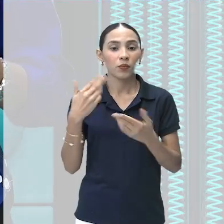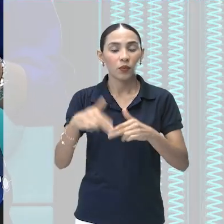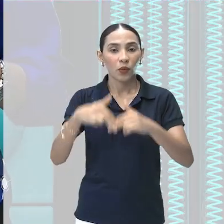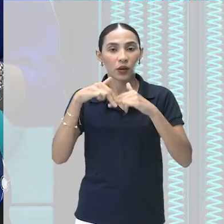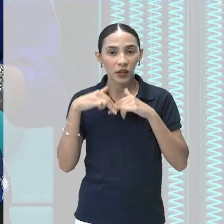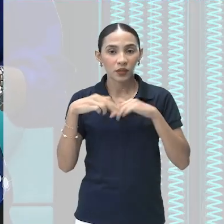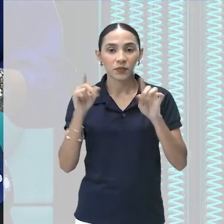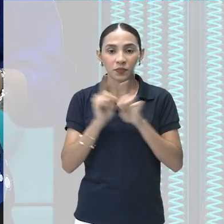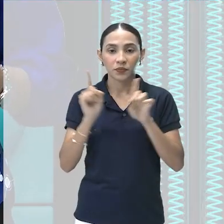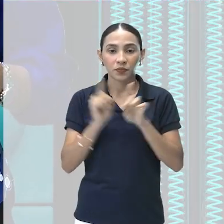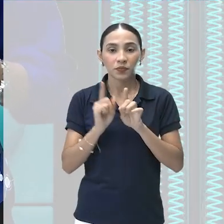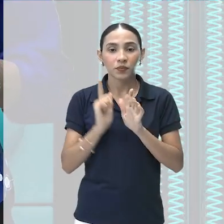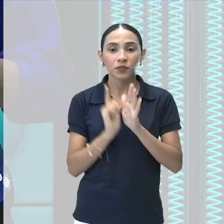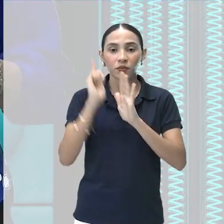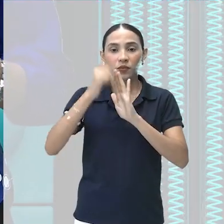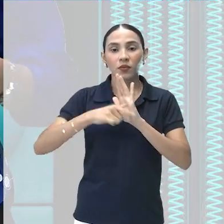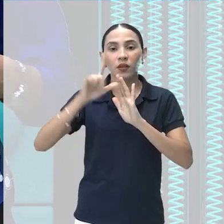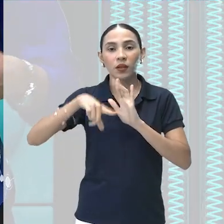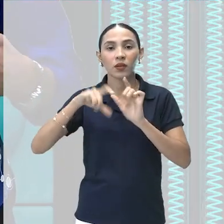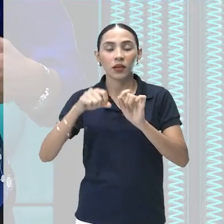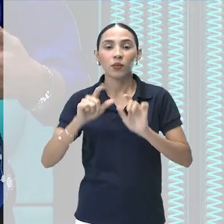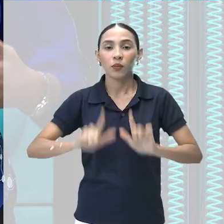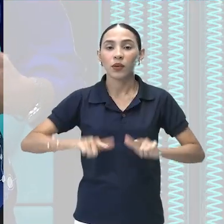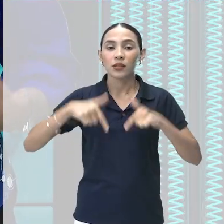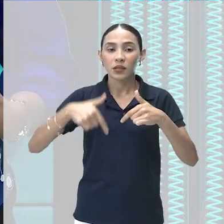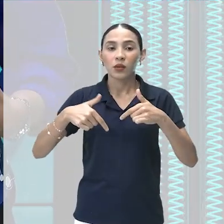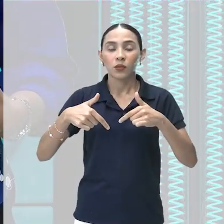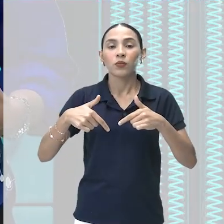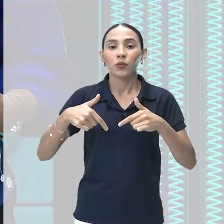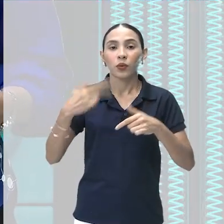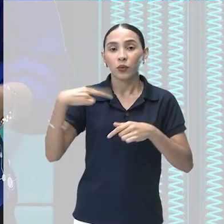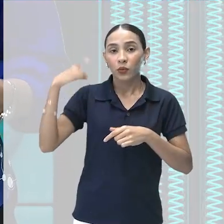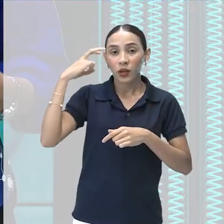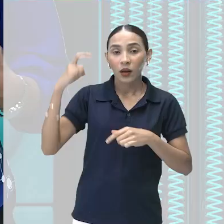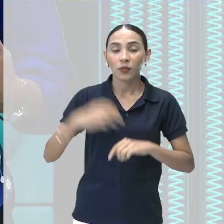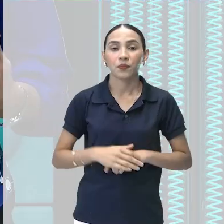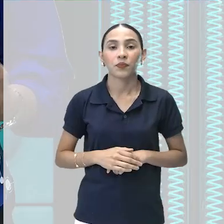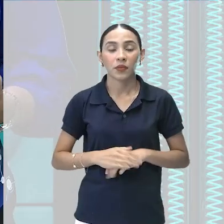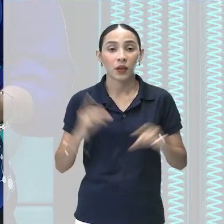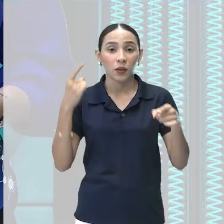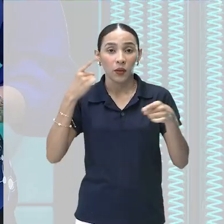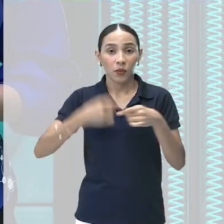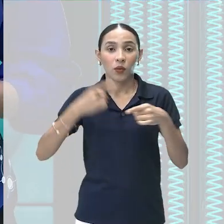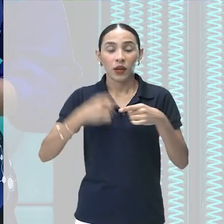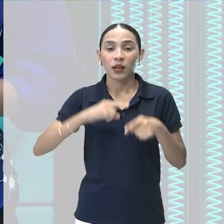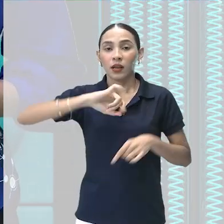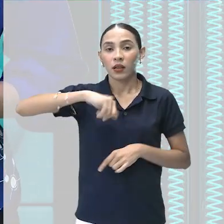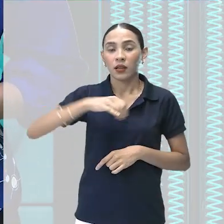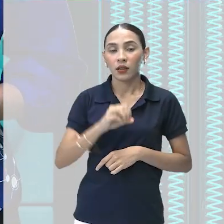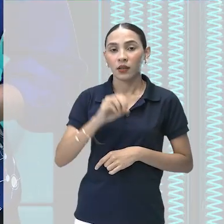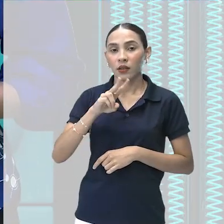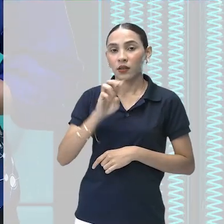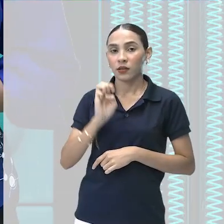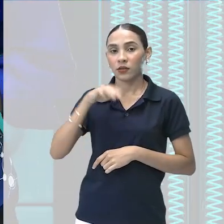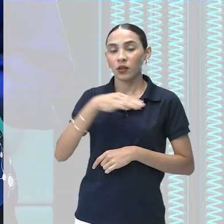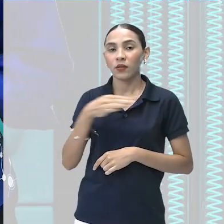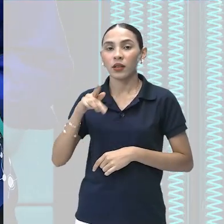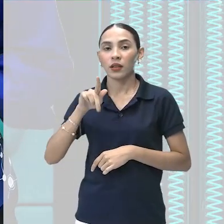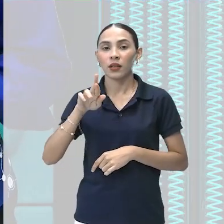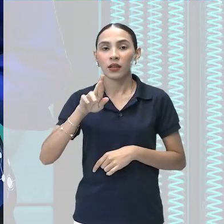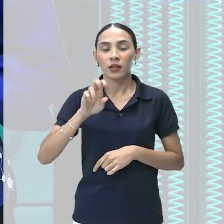gênero foi considerado um movimento cultural, certo? Porque a Jovem Guarda, ela modificou